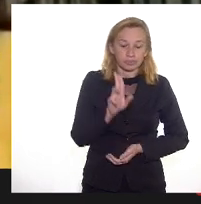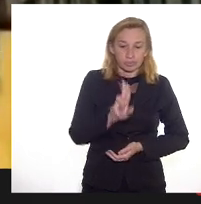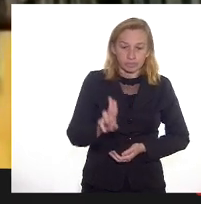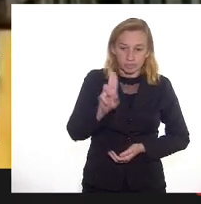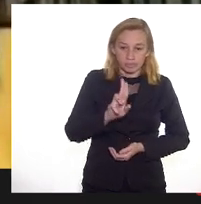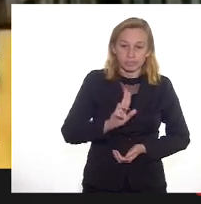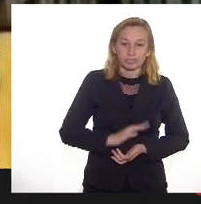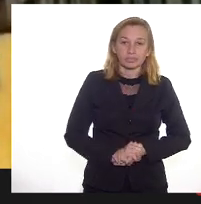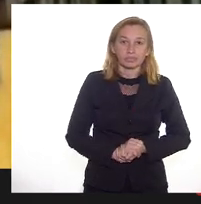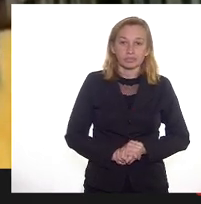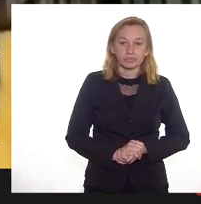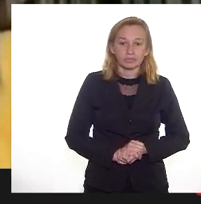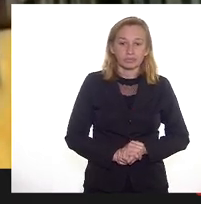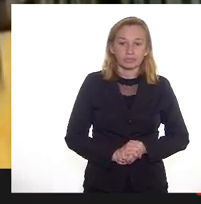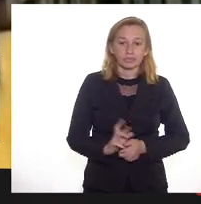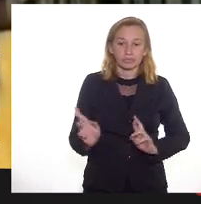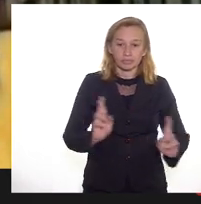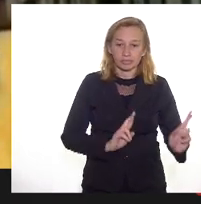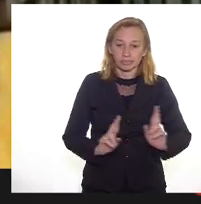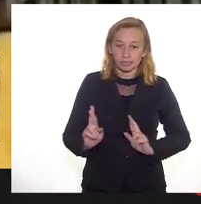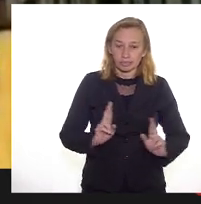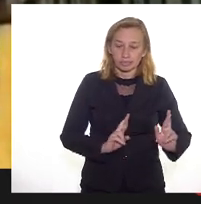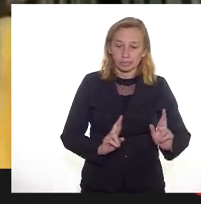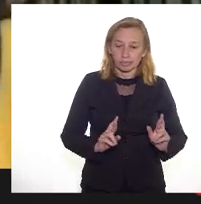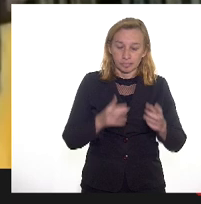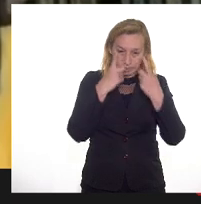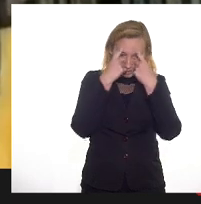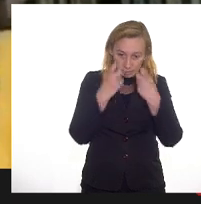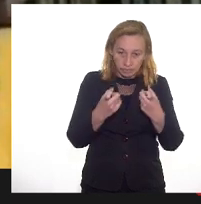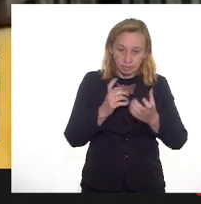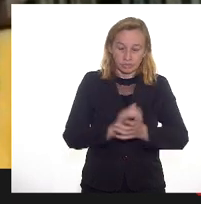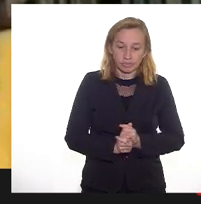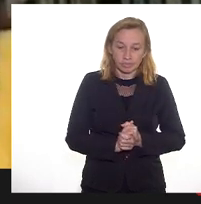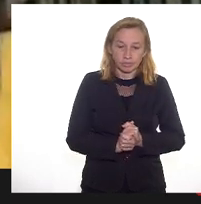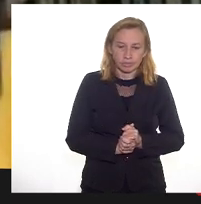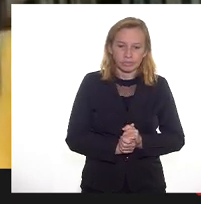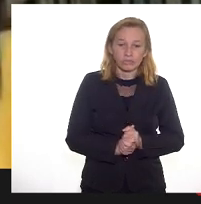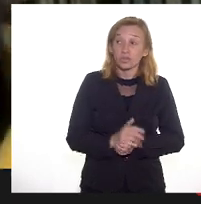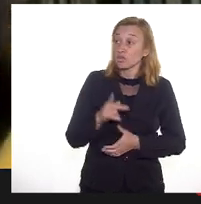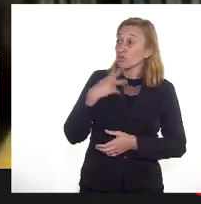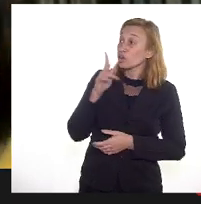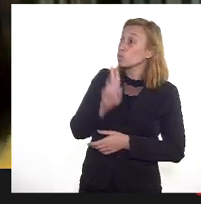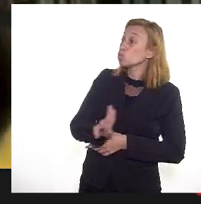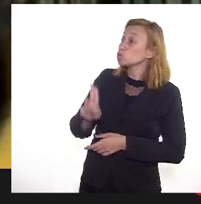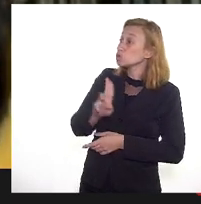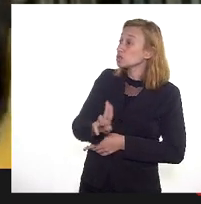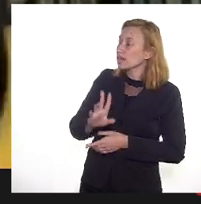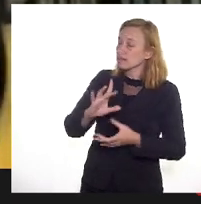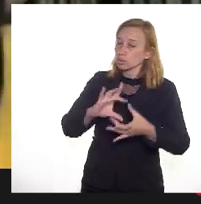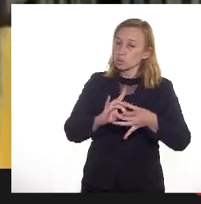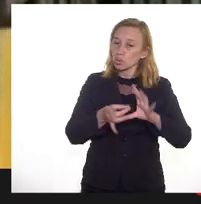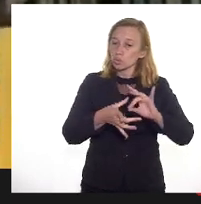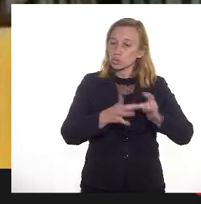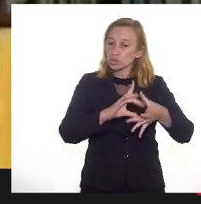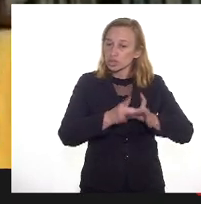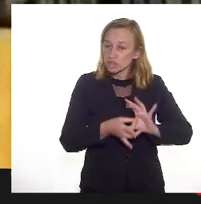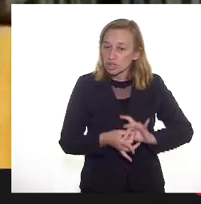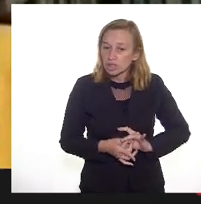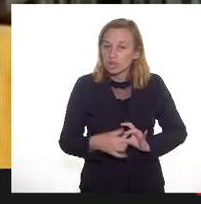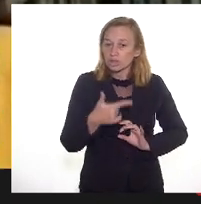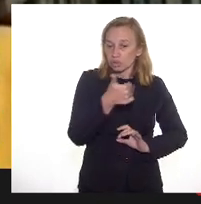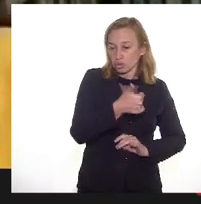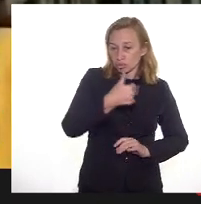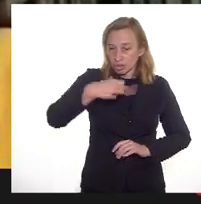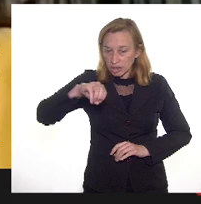usava com relação a essas agressões. Por que que eu digo usava? Usava num contexto entre